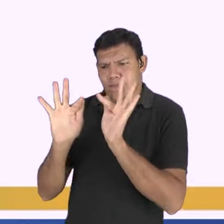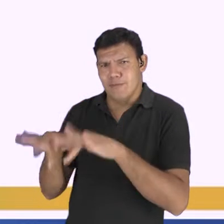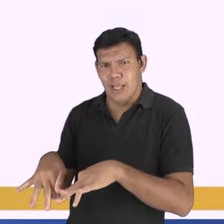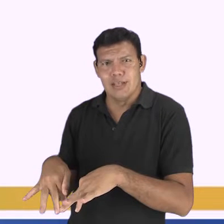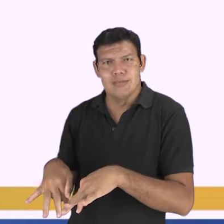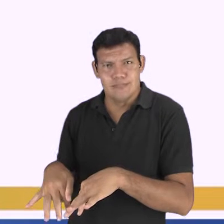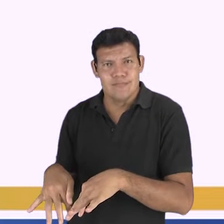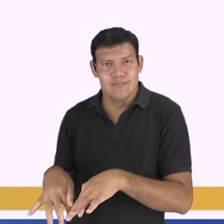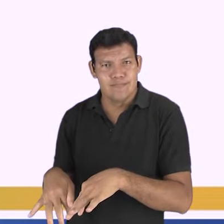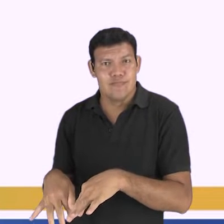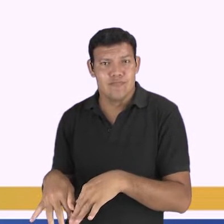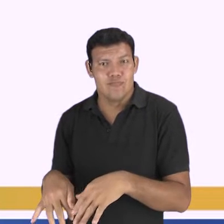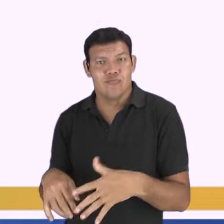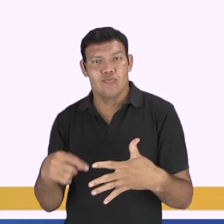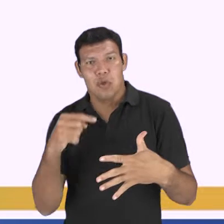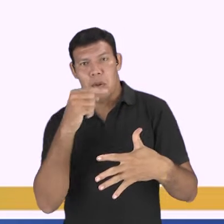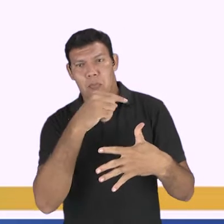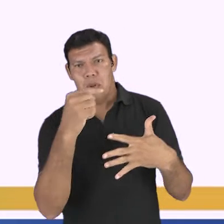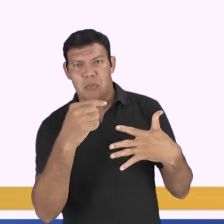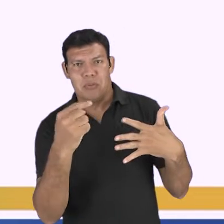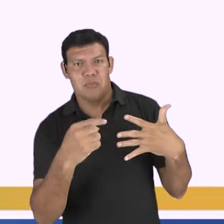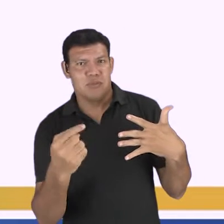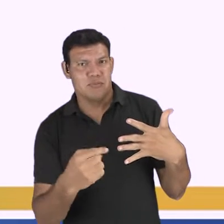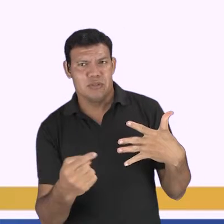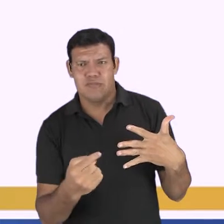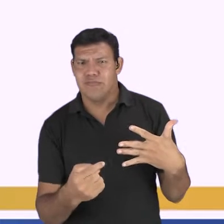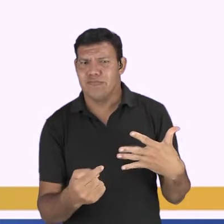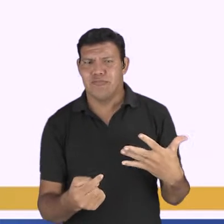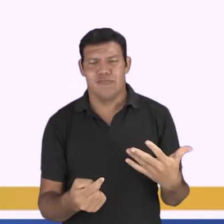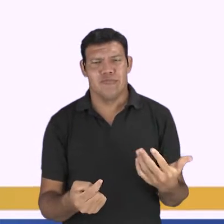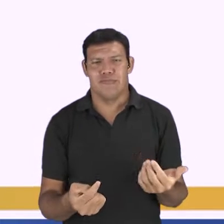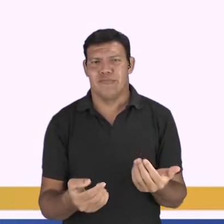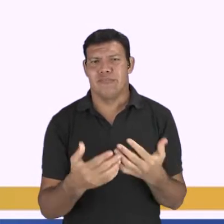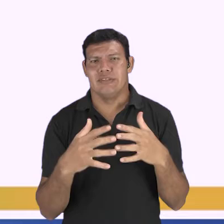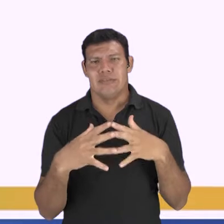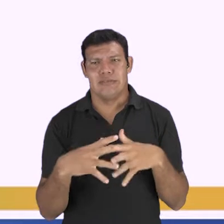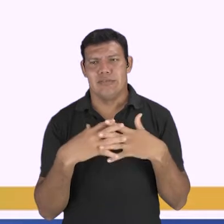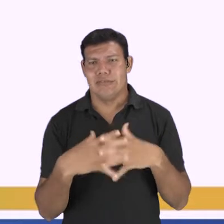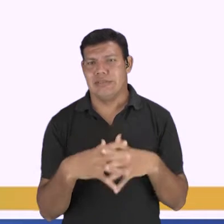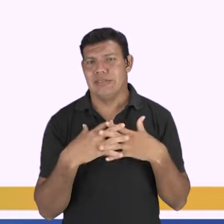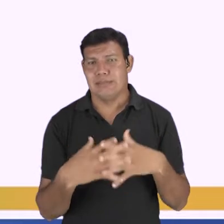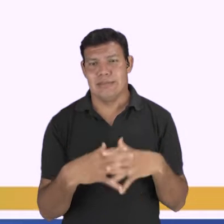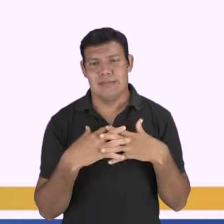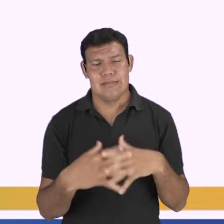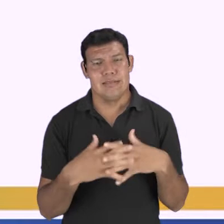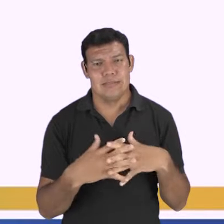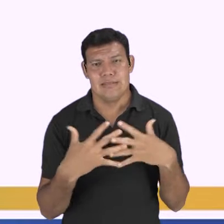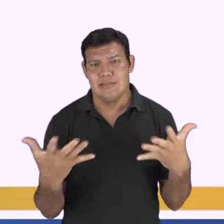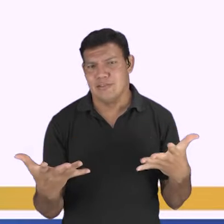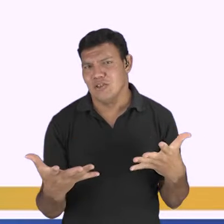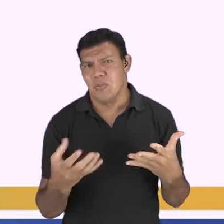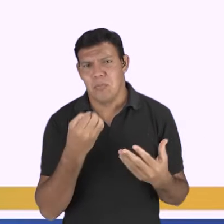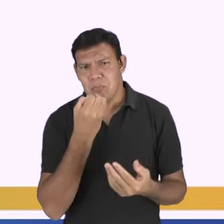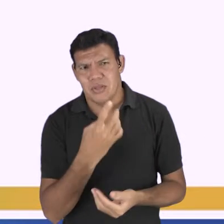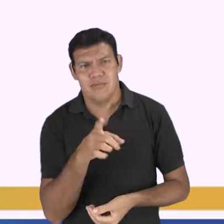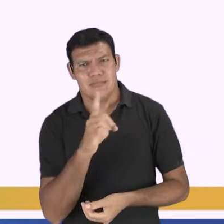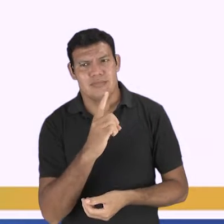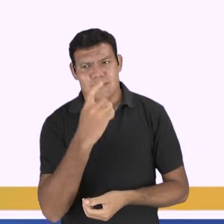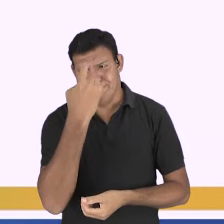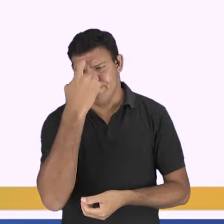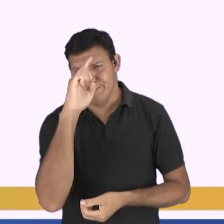utilizo um elemento equivocado e não concluiu ali, não foi eficiente a ideia que eu